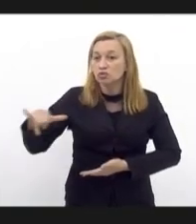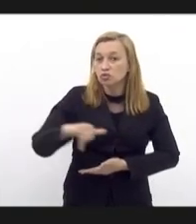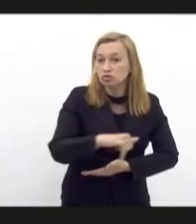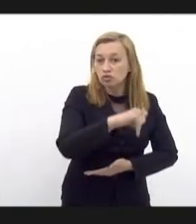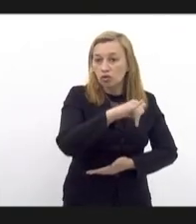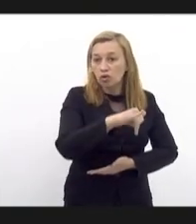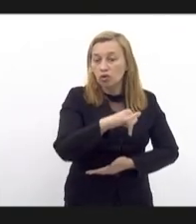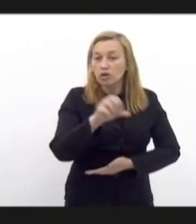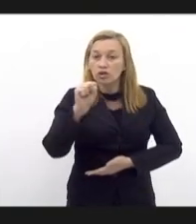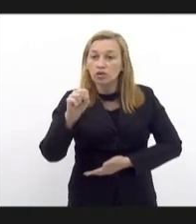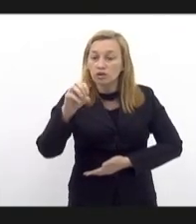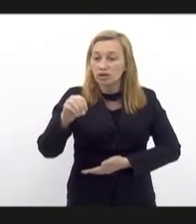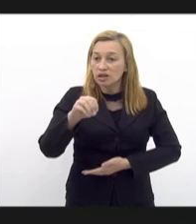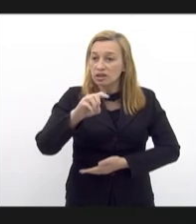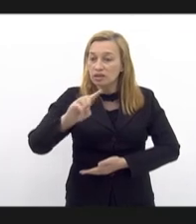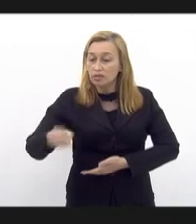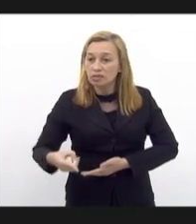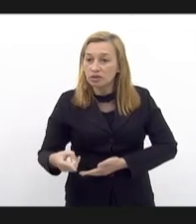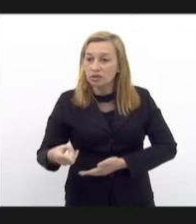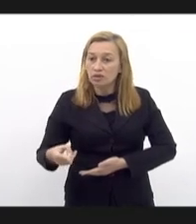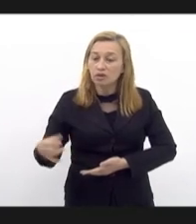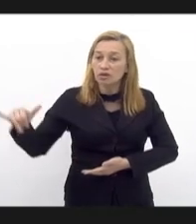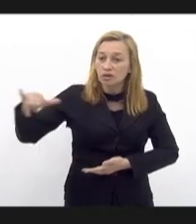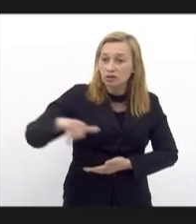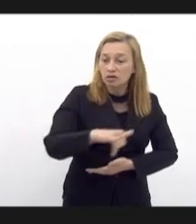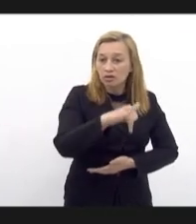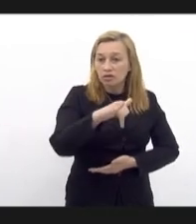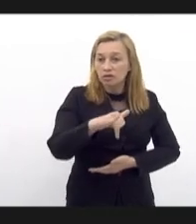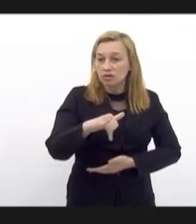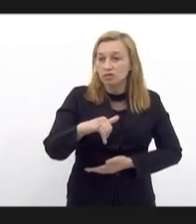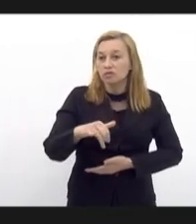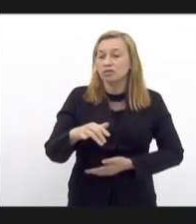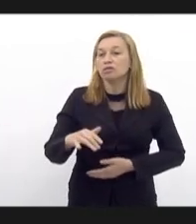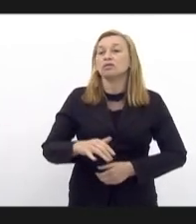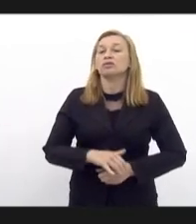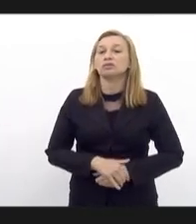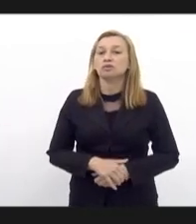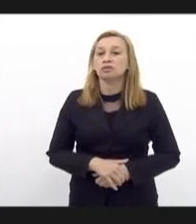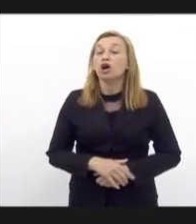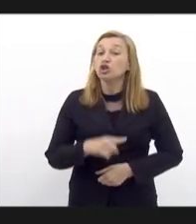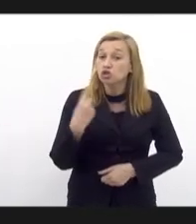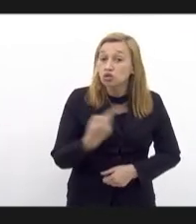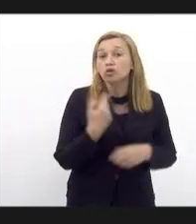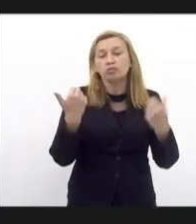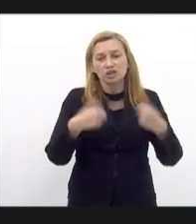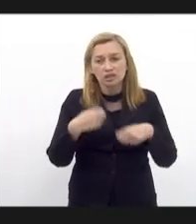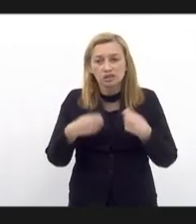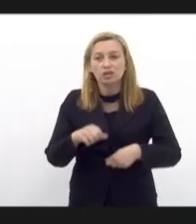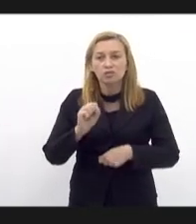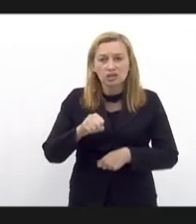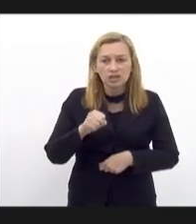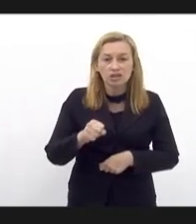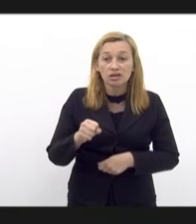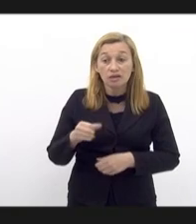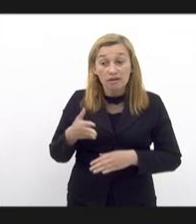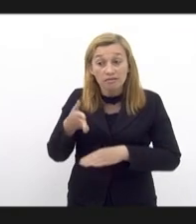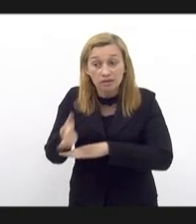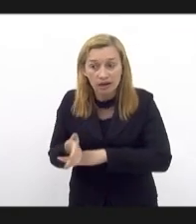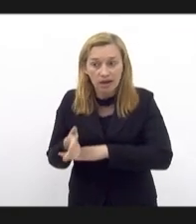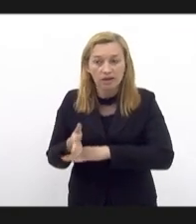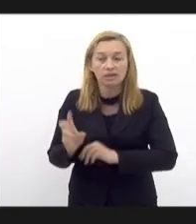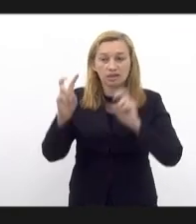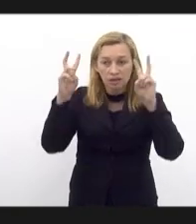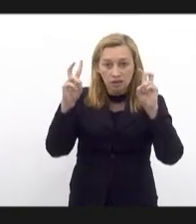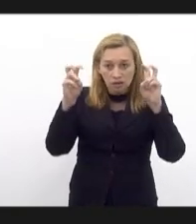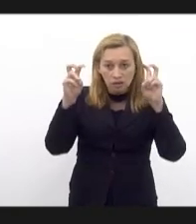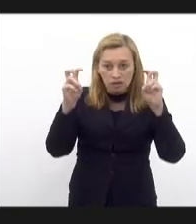regulares e 80 mil movimentos anuais de aviação regular, pouso e decolagem. Nós precisamos entrar nessa seara, nesse aspecto, e